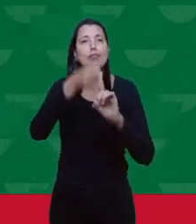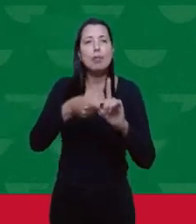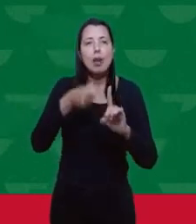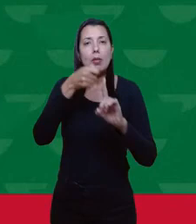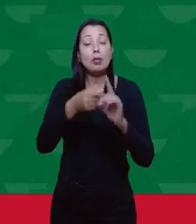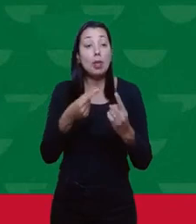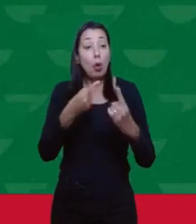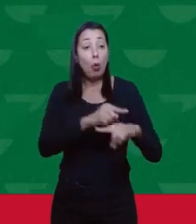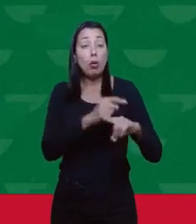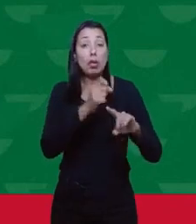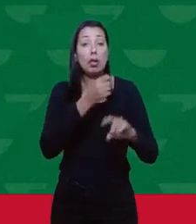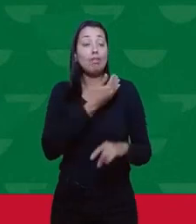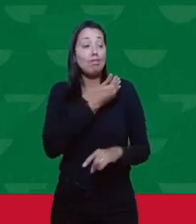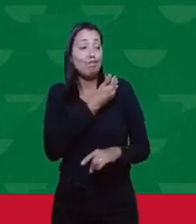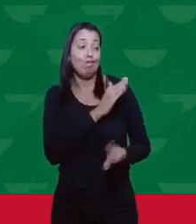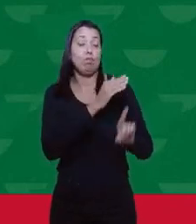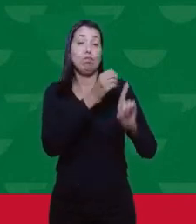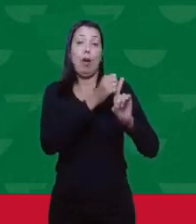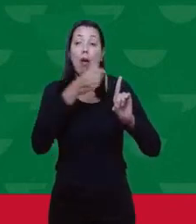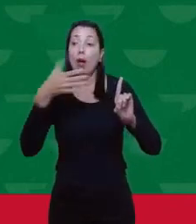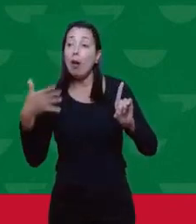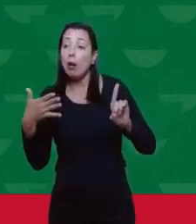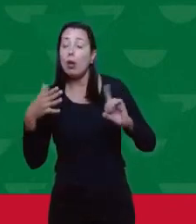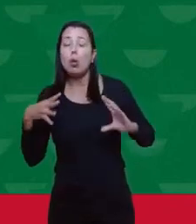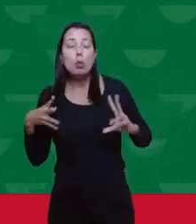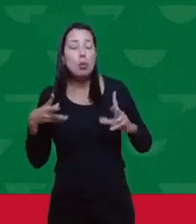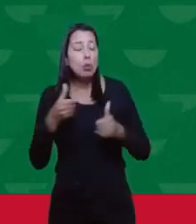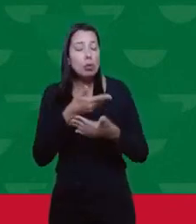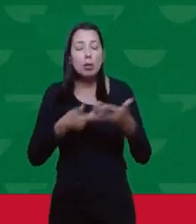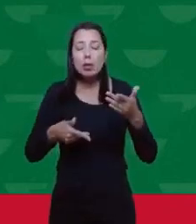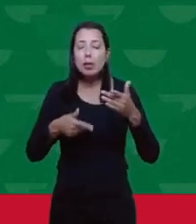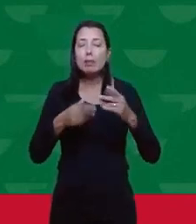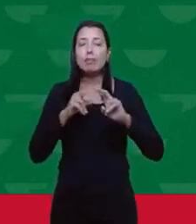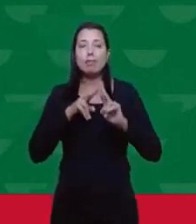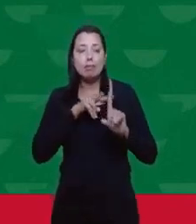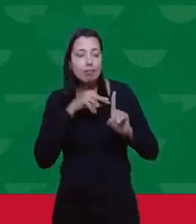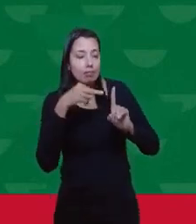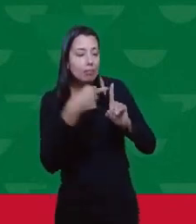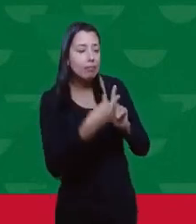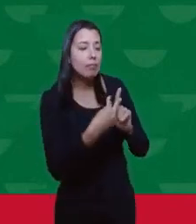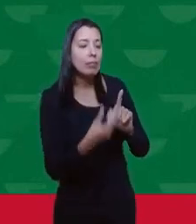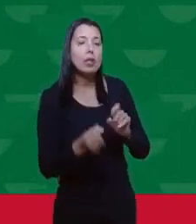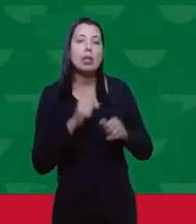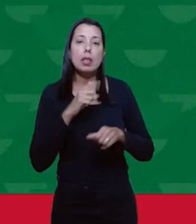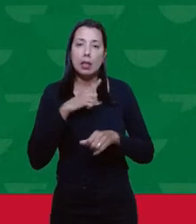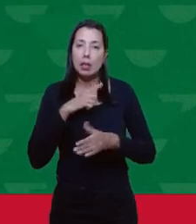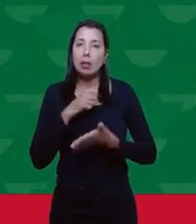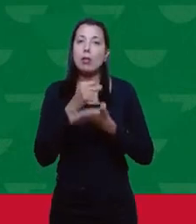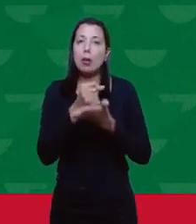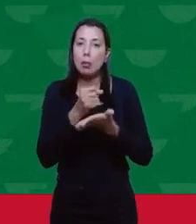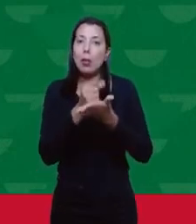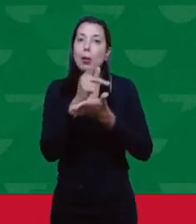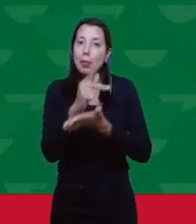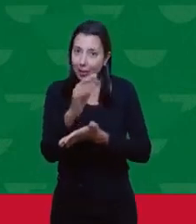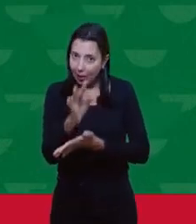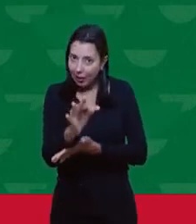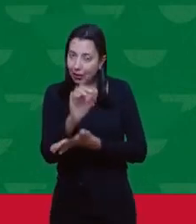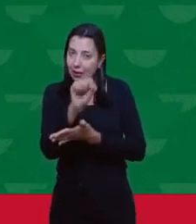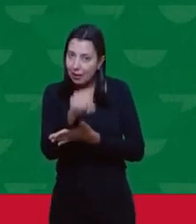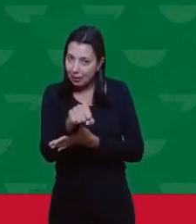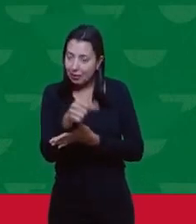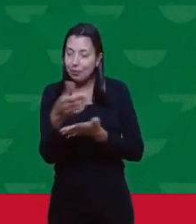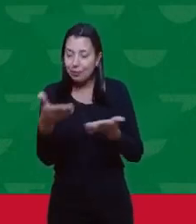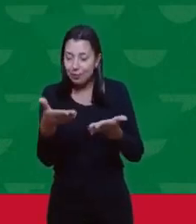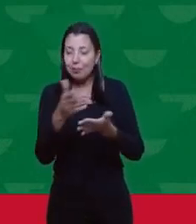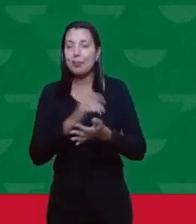contra a LGBTfobia. Todas as ações nesta perspectiva contaram com o apoio do Partido dos Trabalhadores e